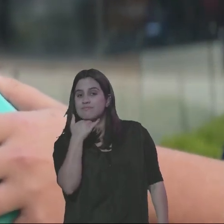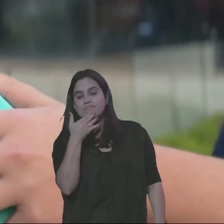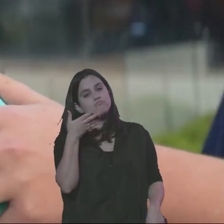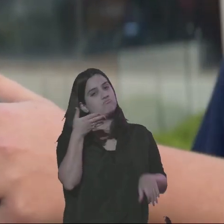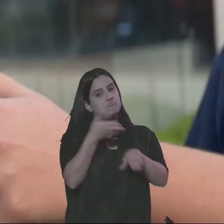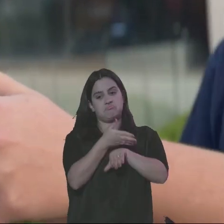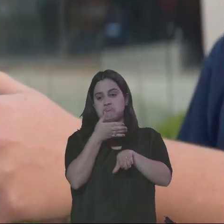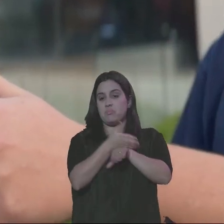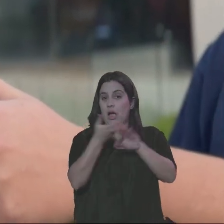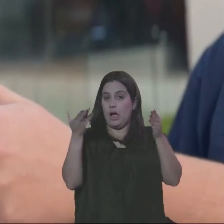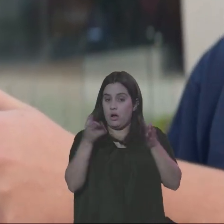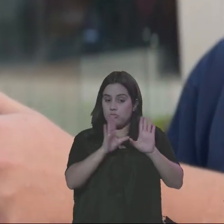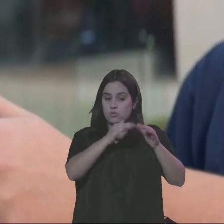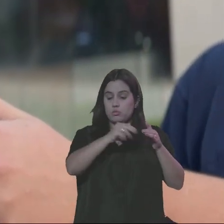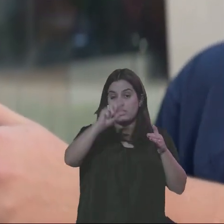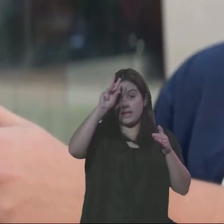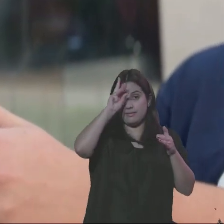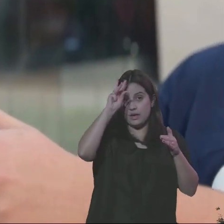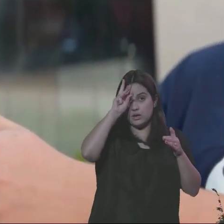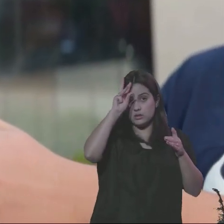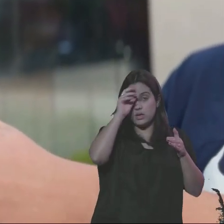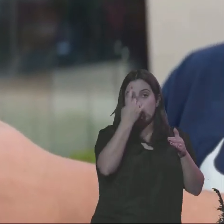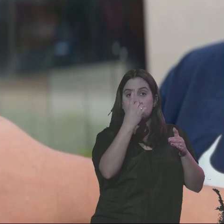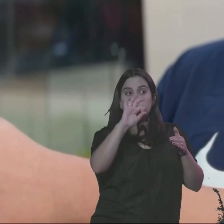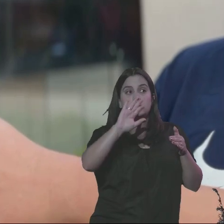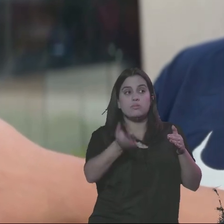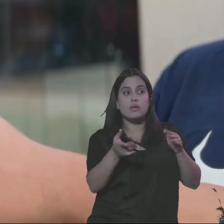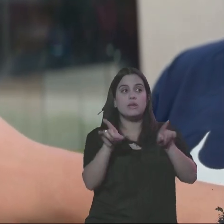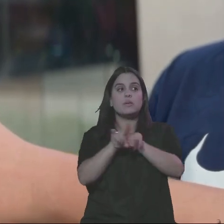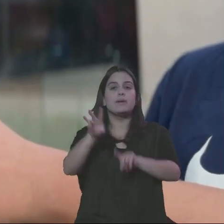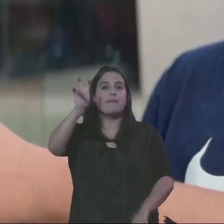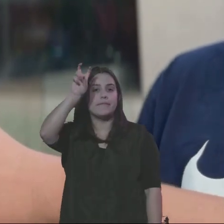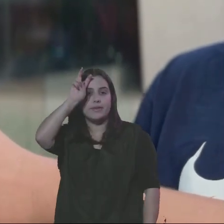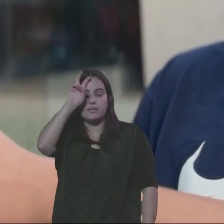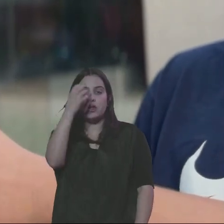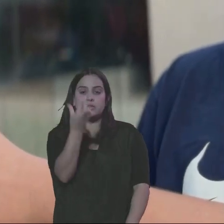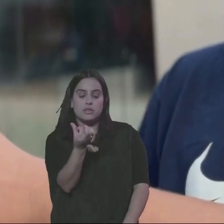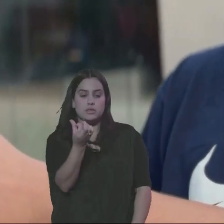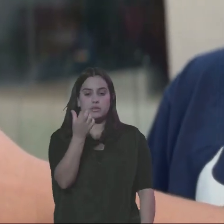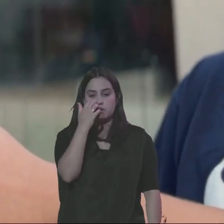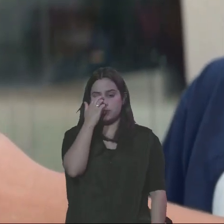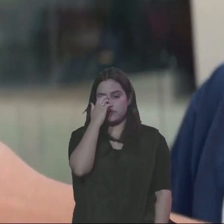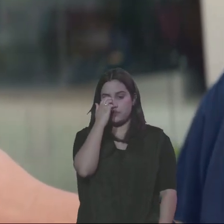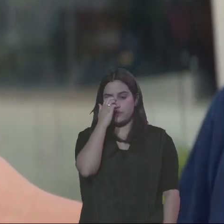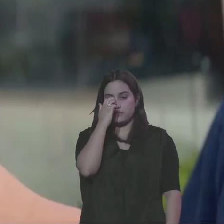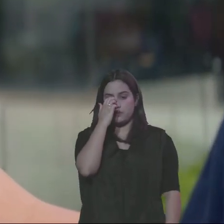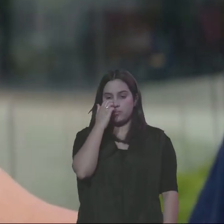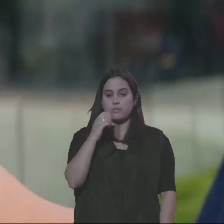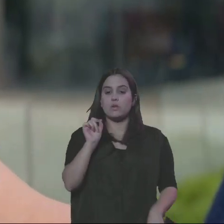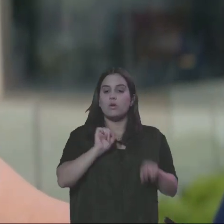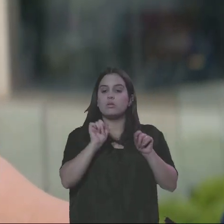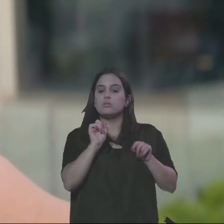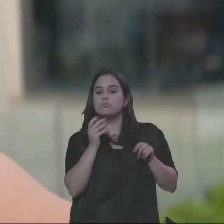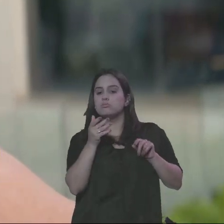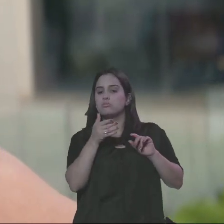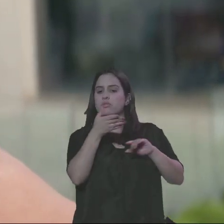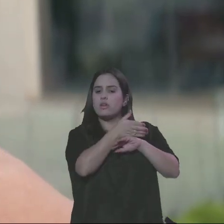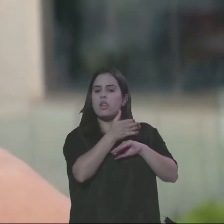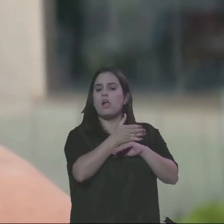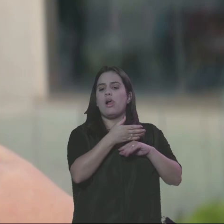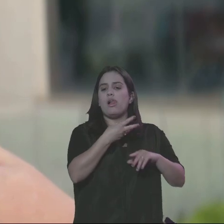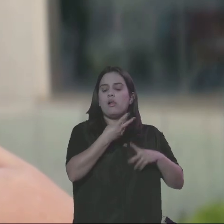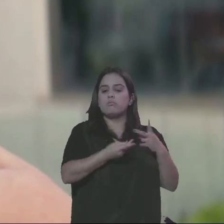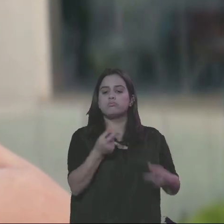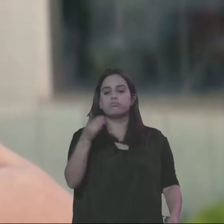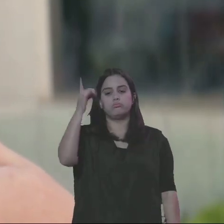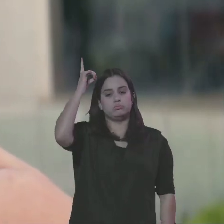nossas turmas são na terça-feira, 7h30 e toda quinta-feira, 6 horas. Ó, a School é o seguinte, ela é uma escola de dons nas quais você vai estar aprimorando seus dons do